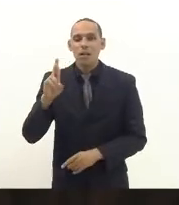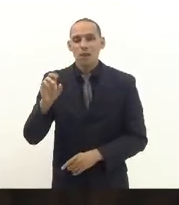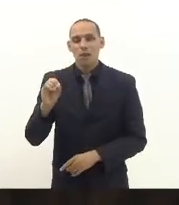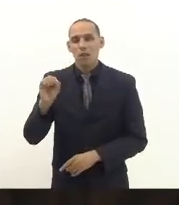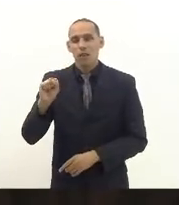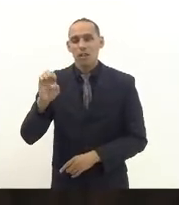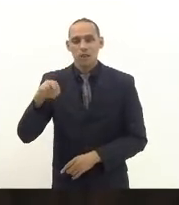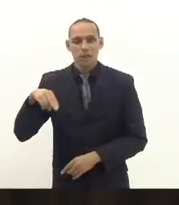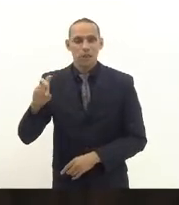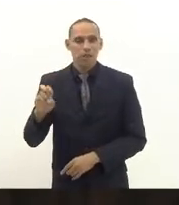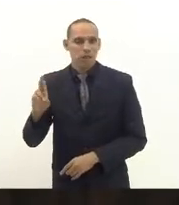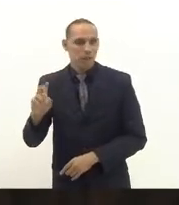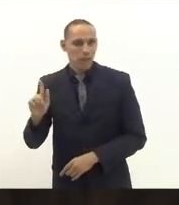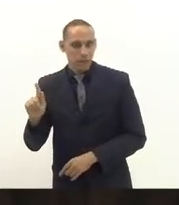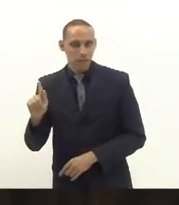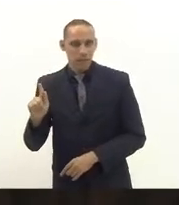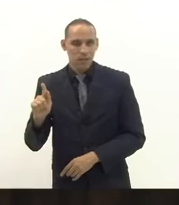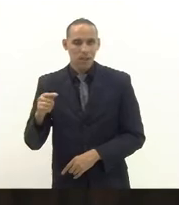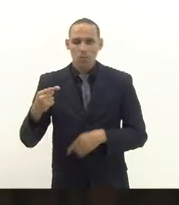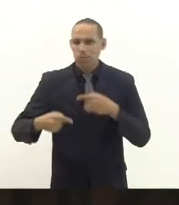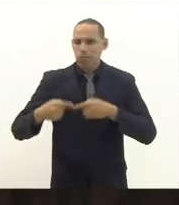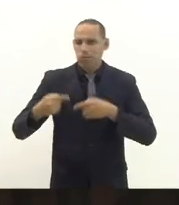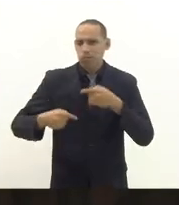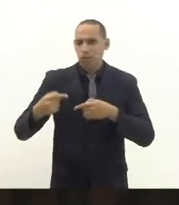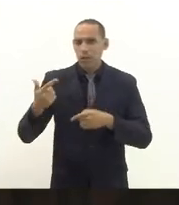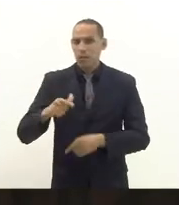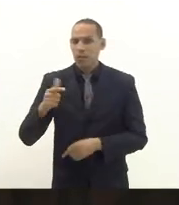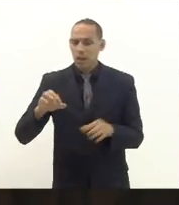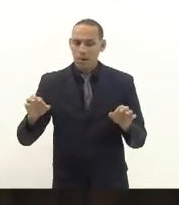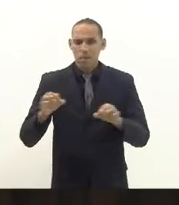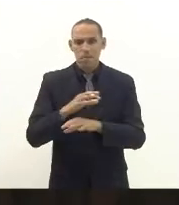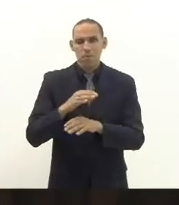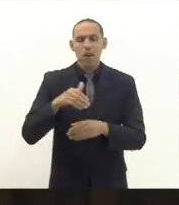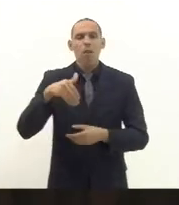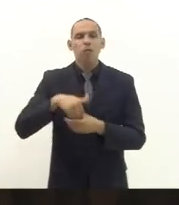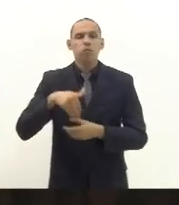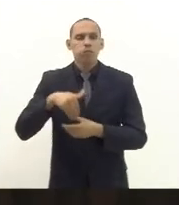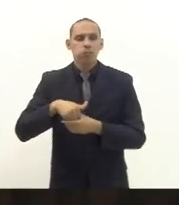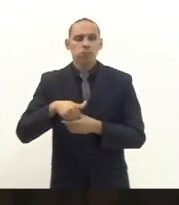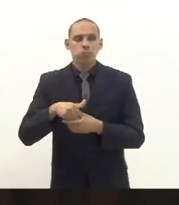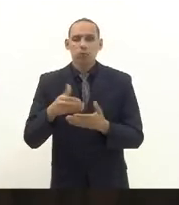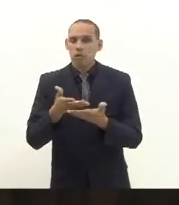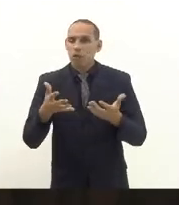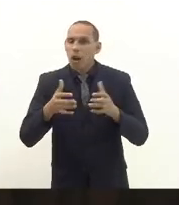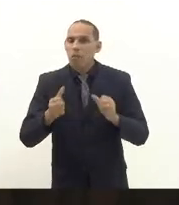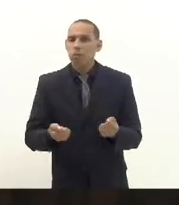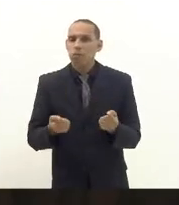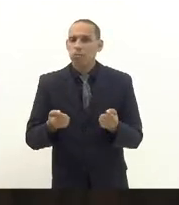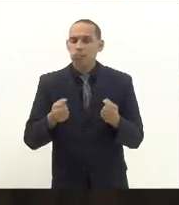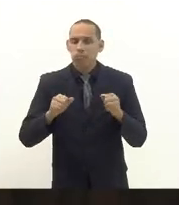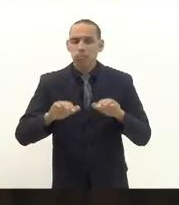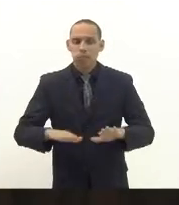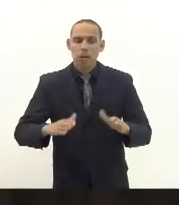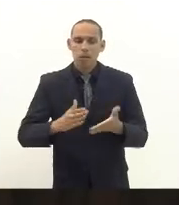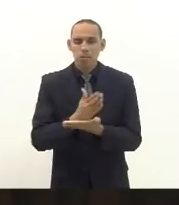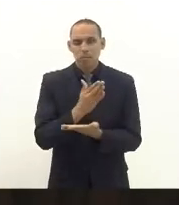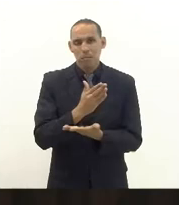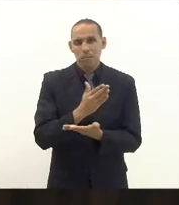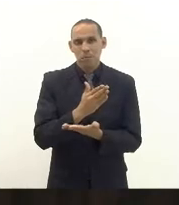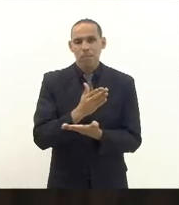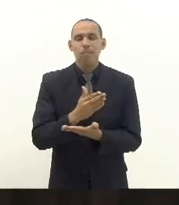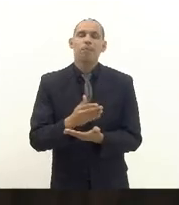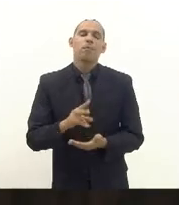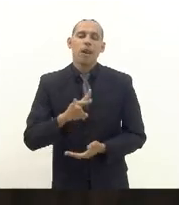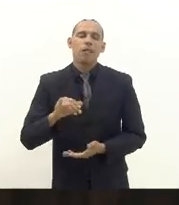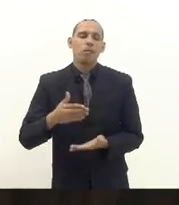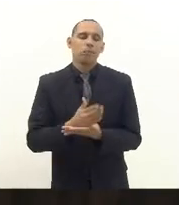Reis e em discussão 9000 Queira discutir encerrada a discussão em votação seus que aprovam permaneçam Como estão aprovado vai